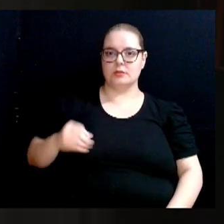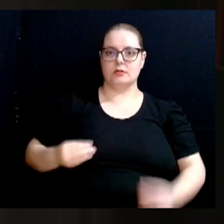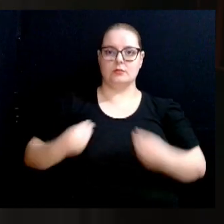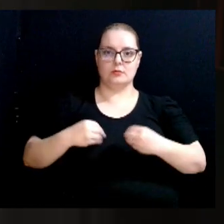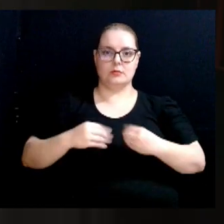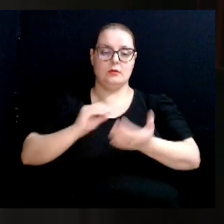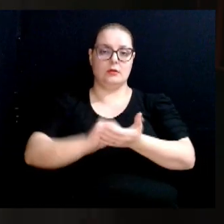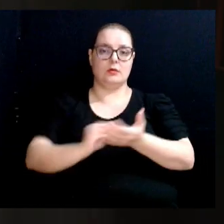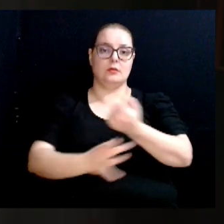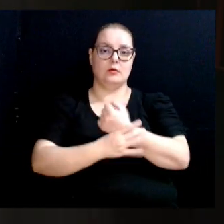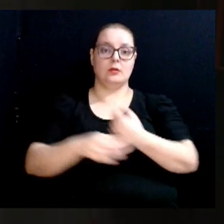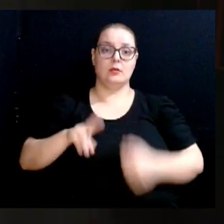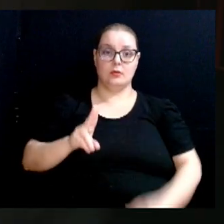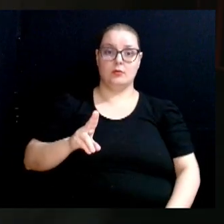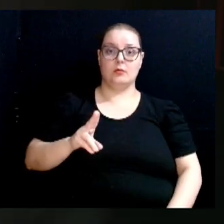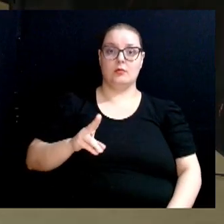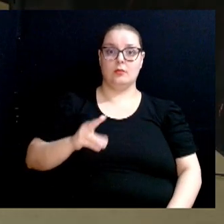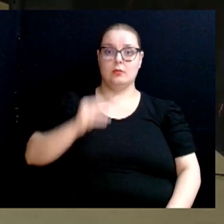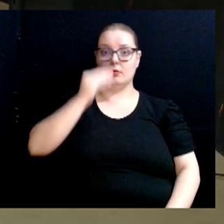de rejeição com o tempo?